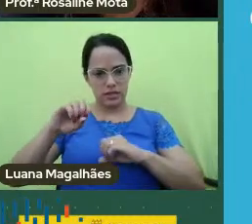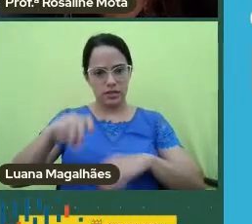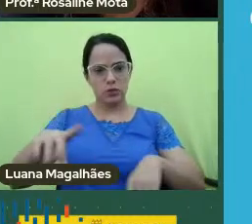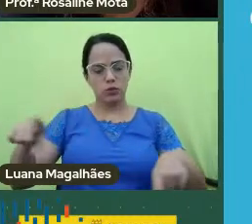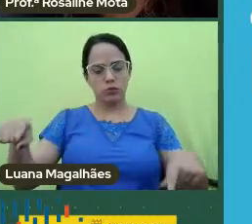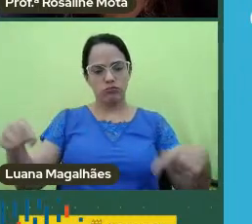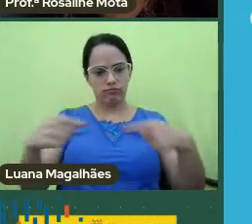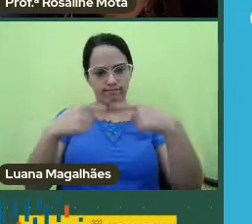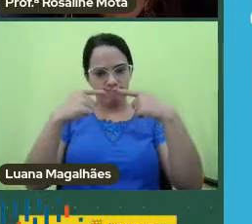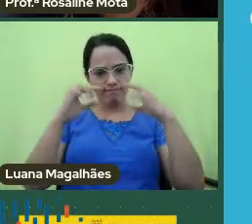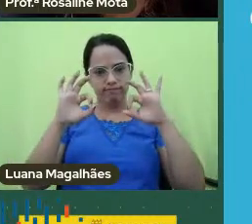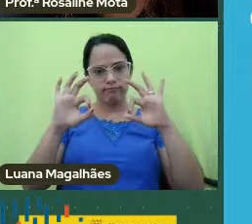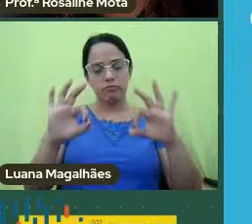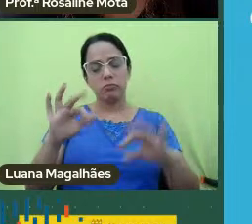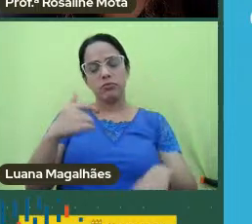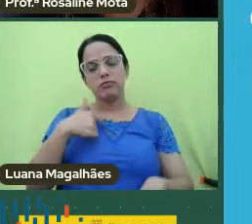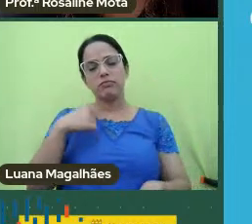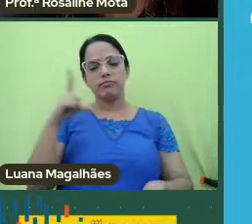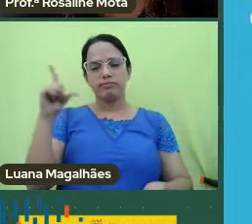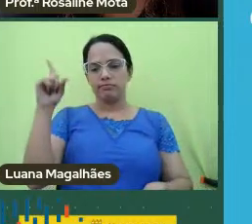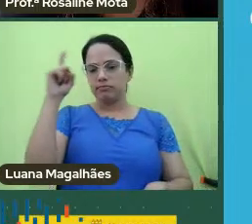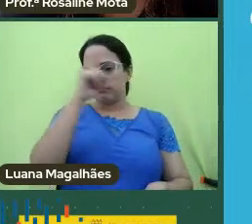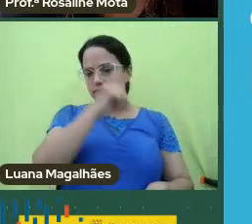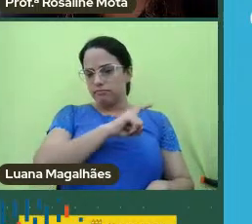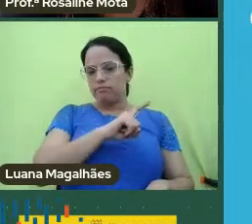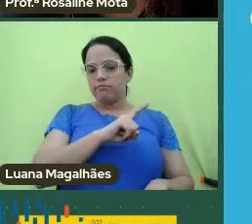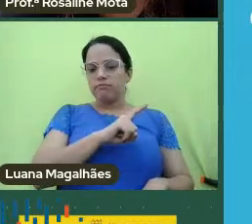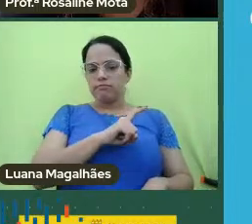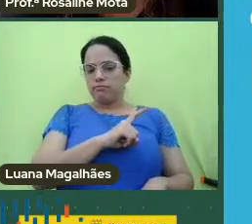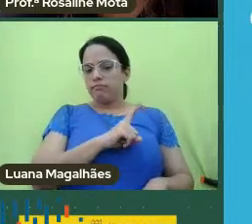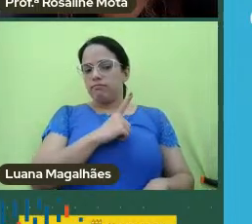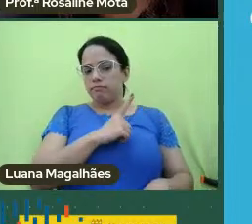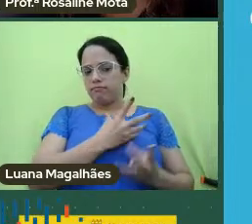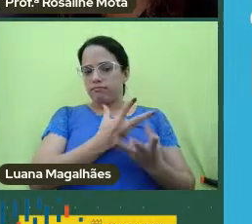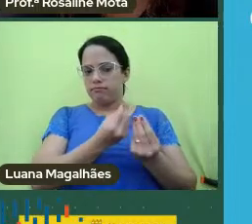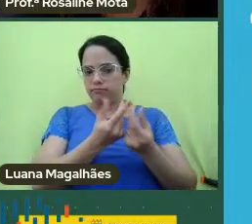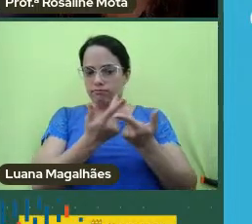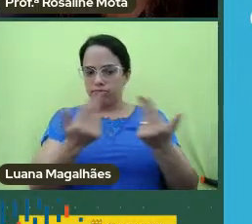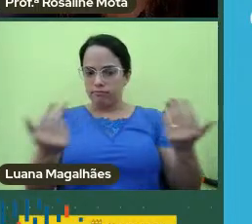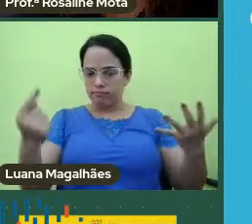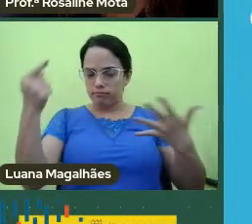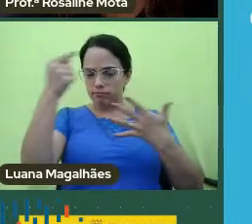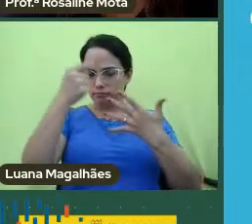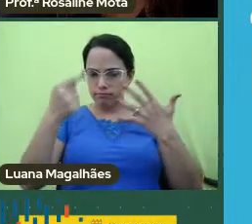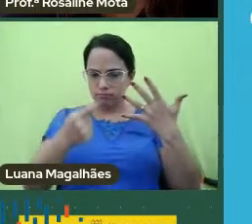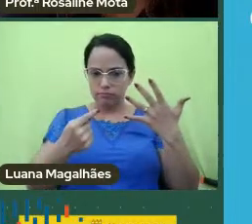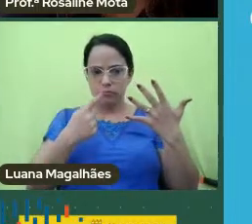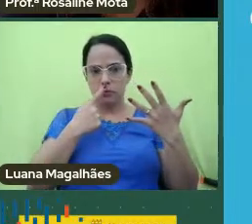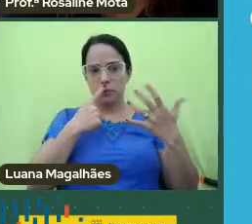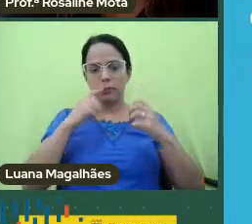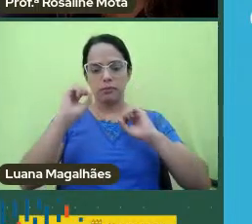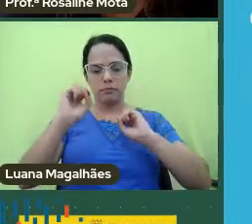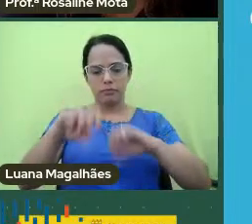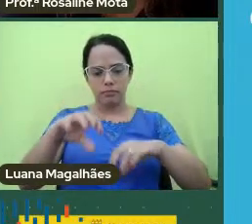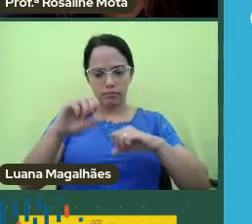ensino, a gente tem uma complexidade muito grande porque a gente realiza atividades de